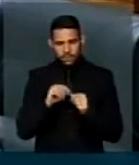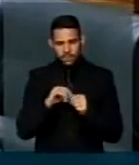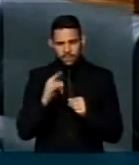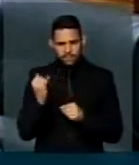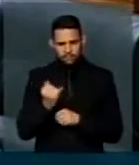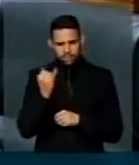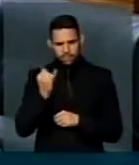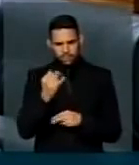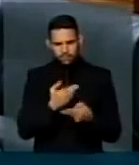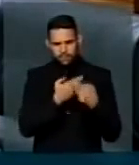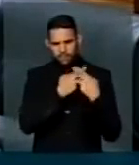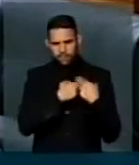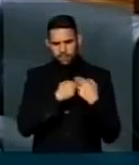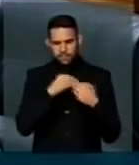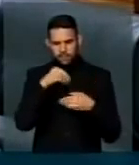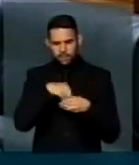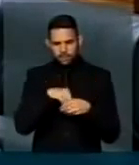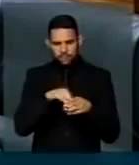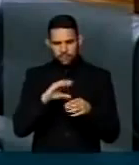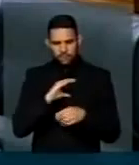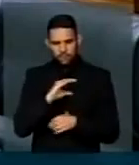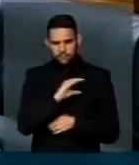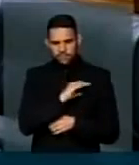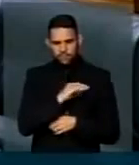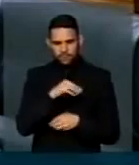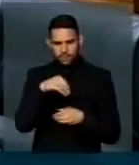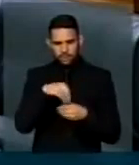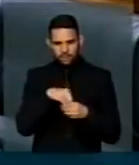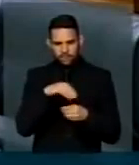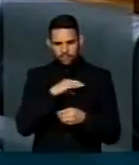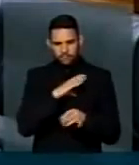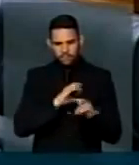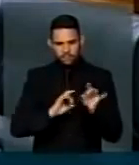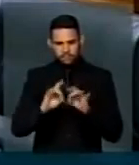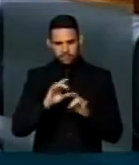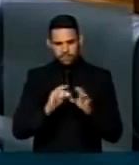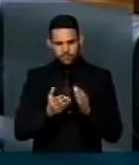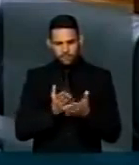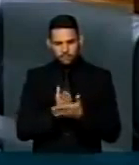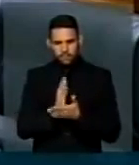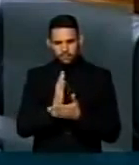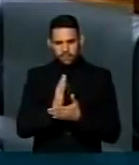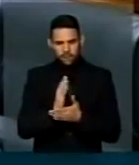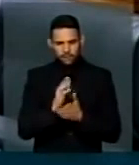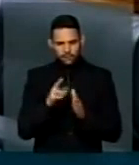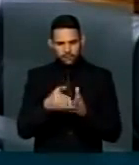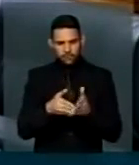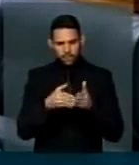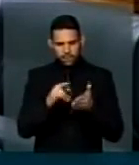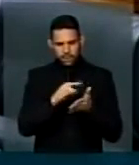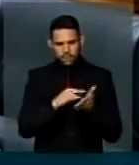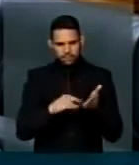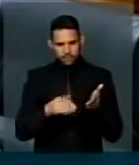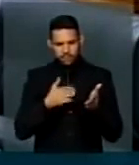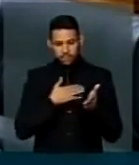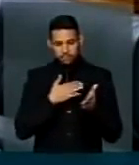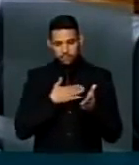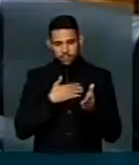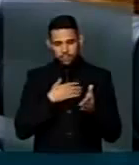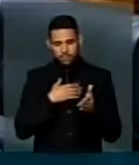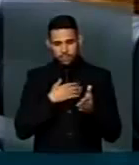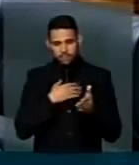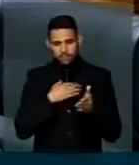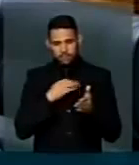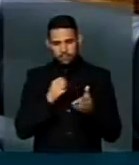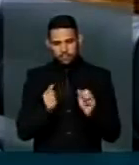extrema importância nesta comissão. Ainda na comissão especial foi aprovado o requerimento de minha autoria,